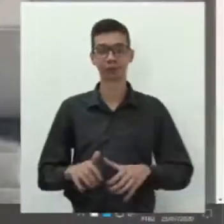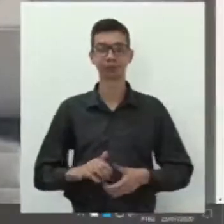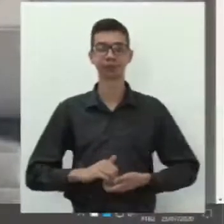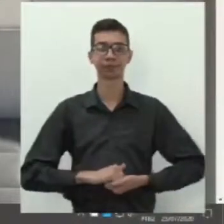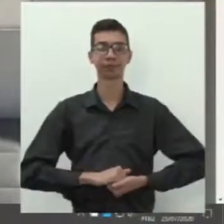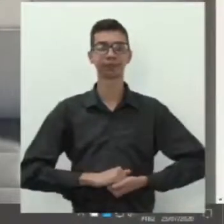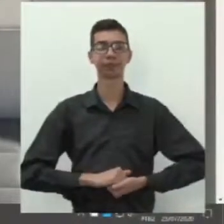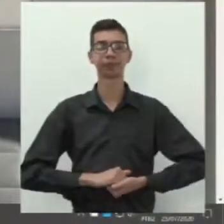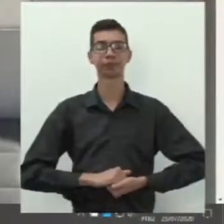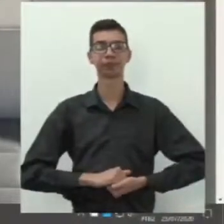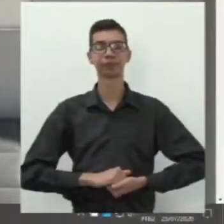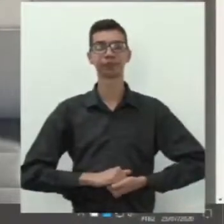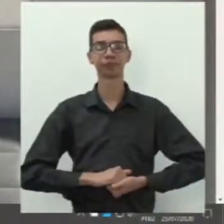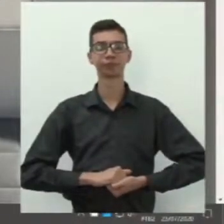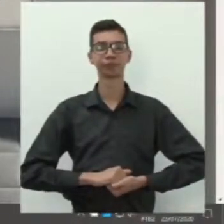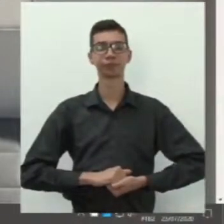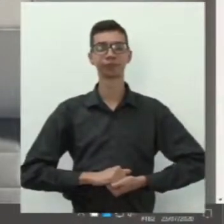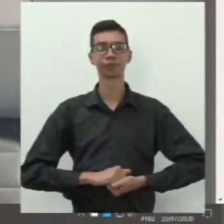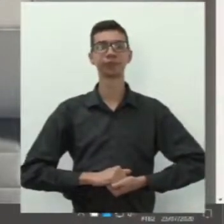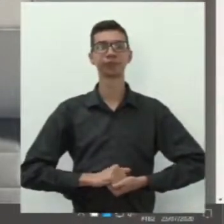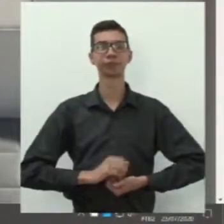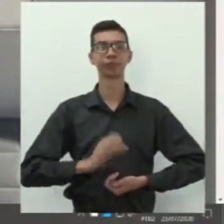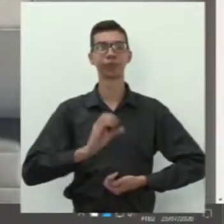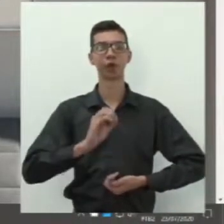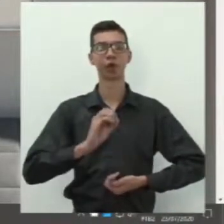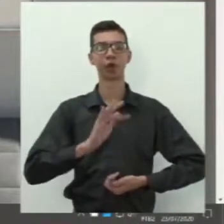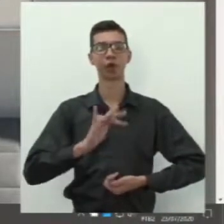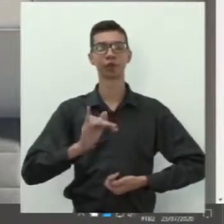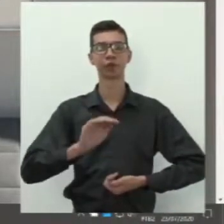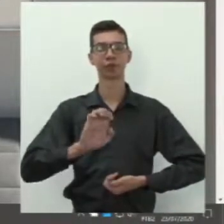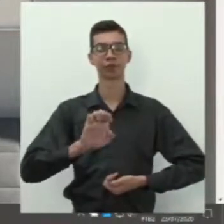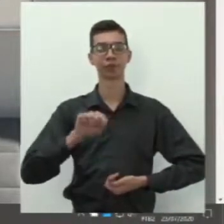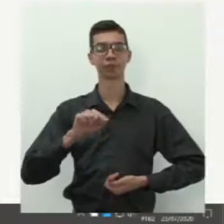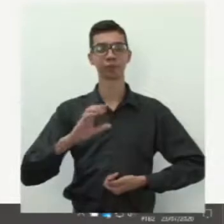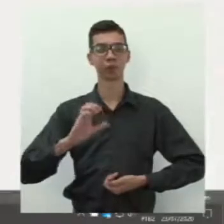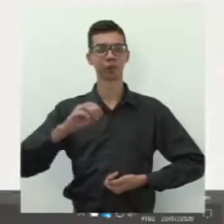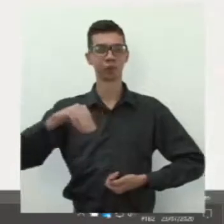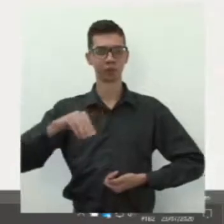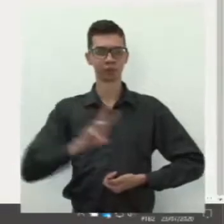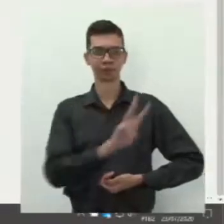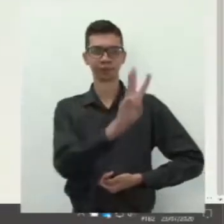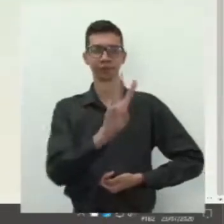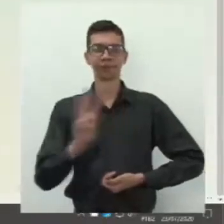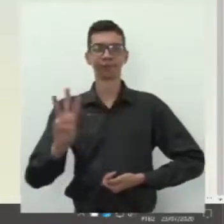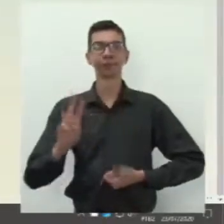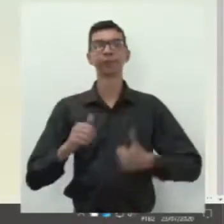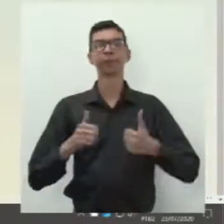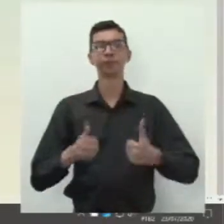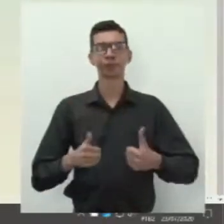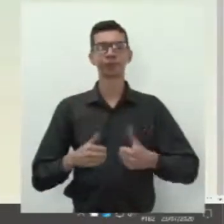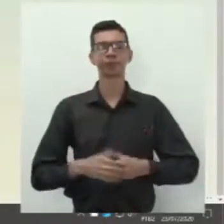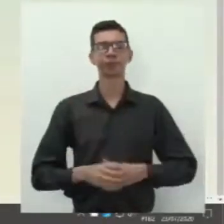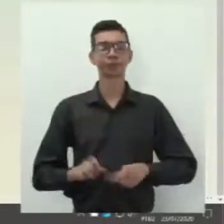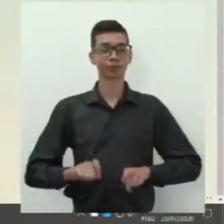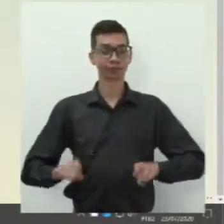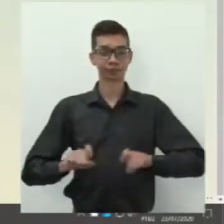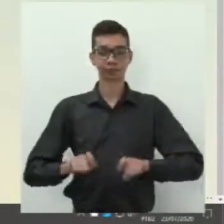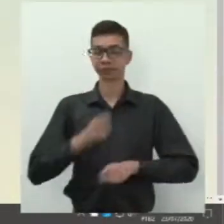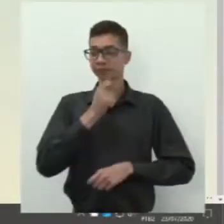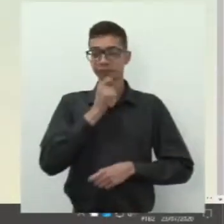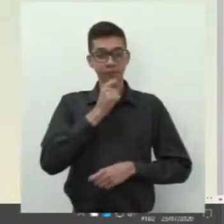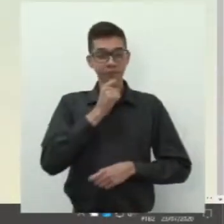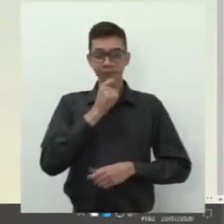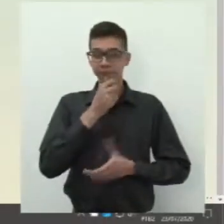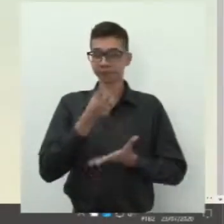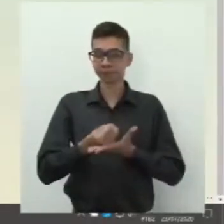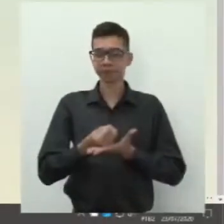a gente entra lá no office.com, tá? Então, caso você queira, você não tenha instalado no seu computador ainda, então